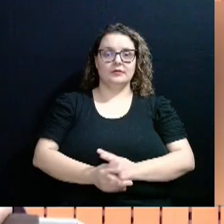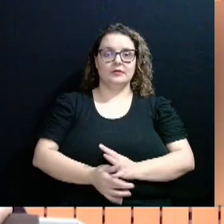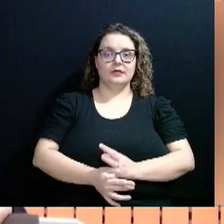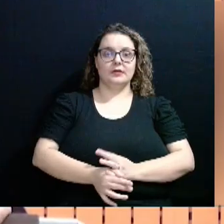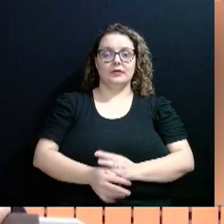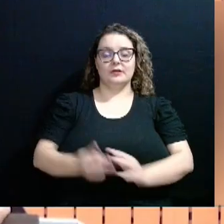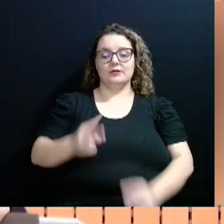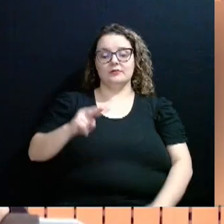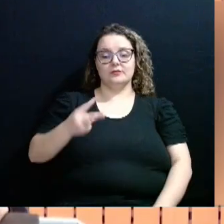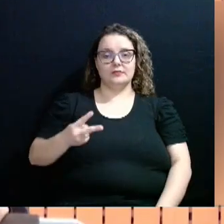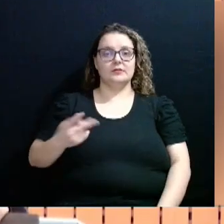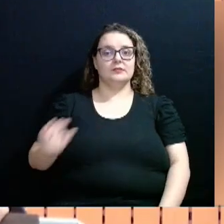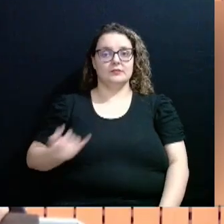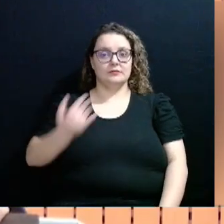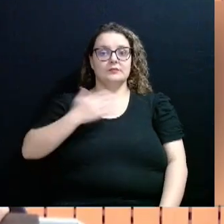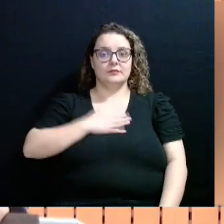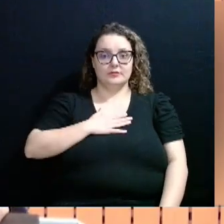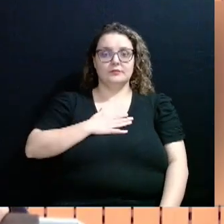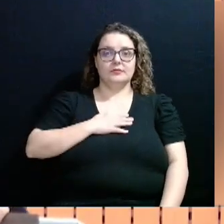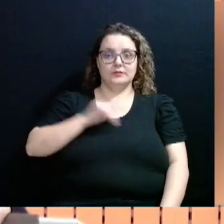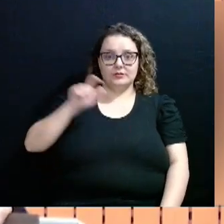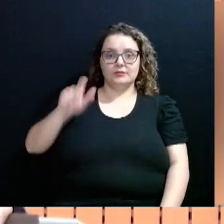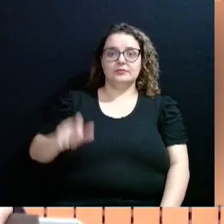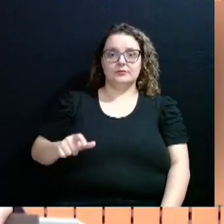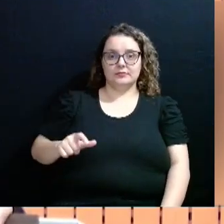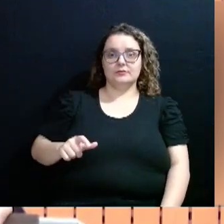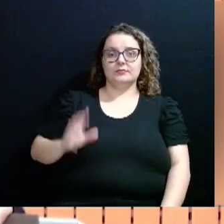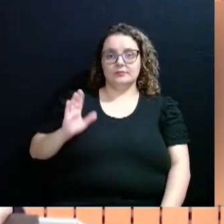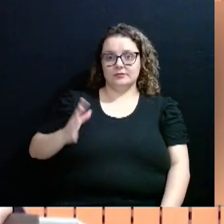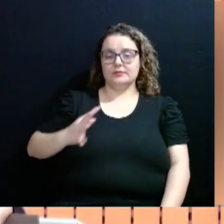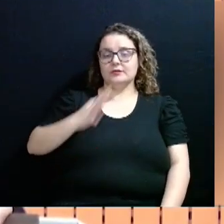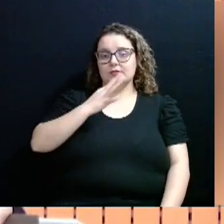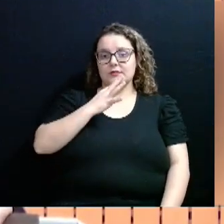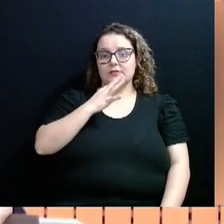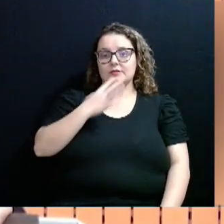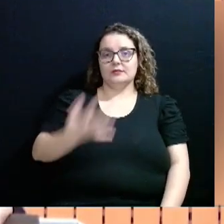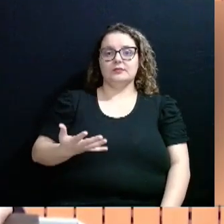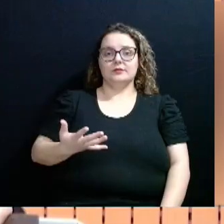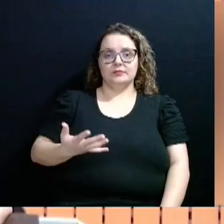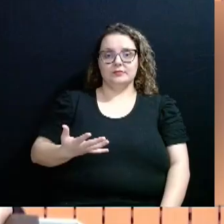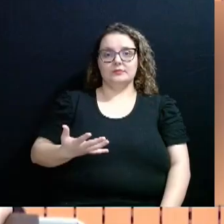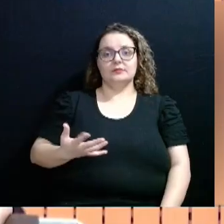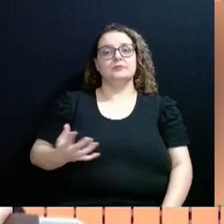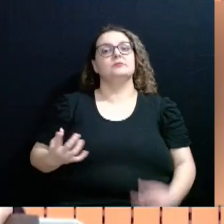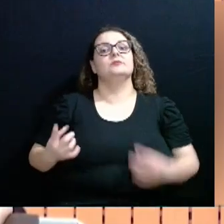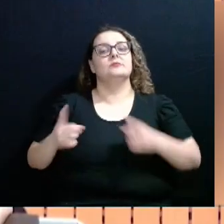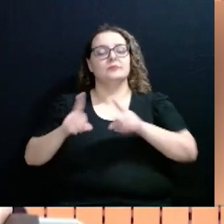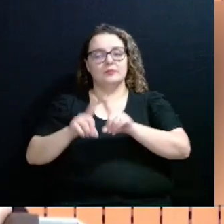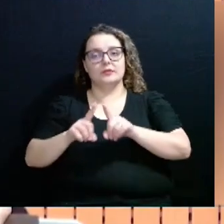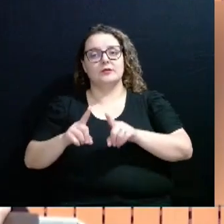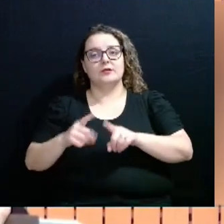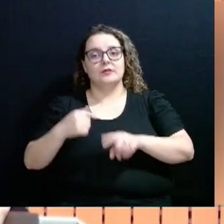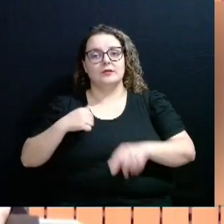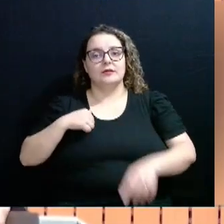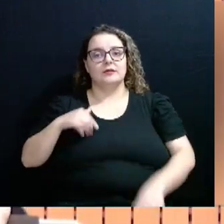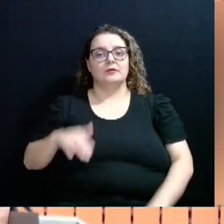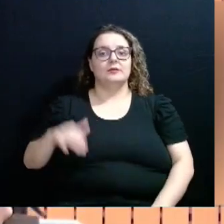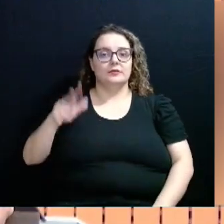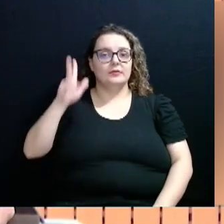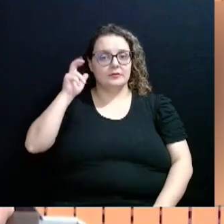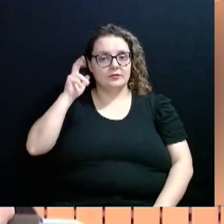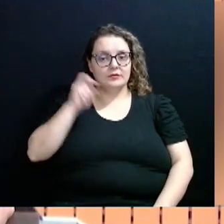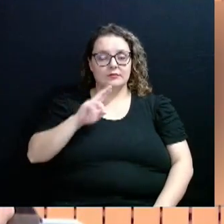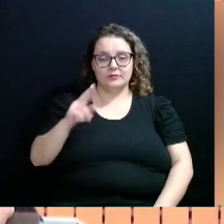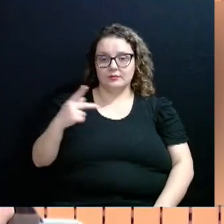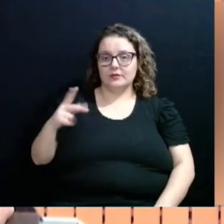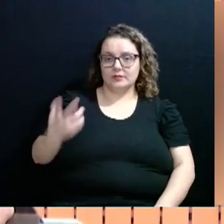vindo de alguém com quem a gente já tinha uma proximidade, eu cresci ouvindo o nome dele, e segundo, por